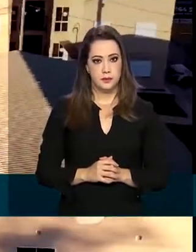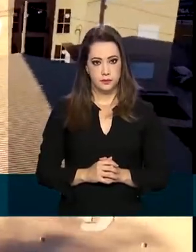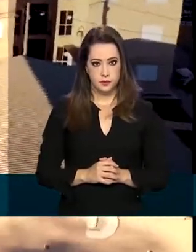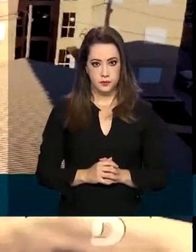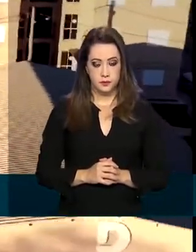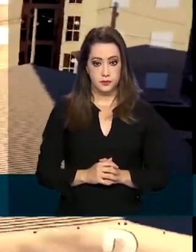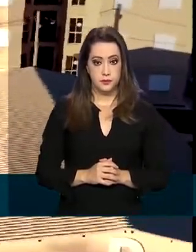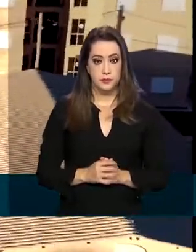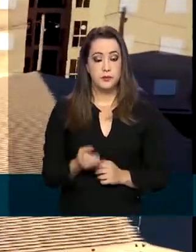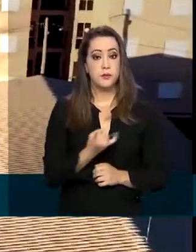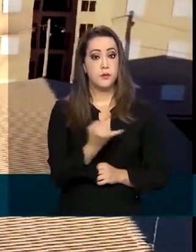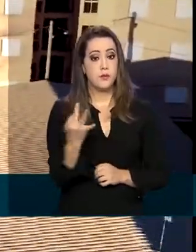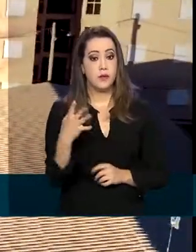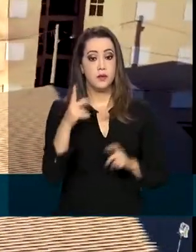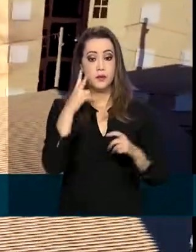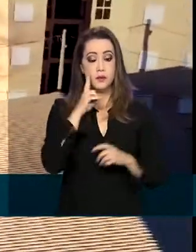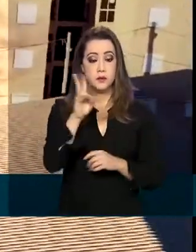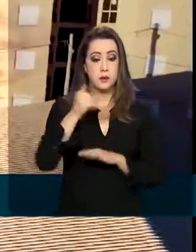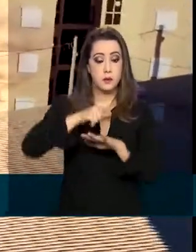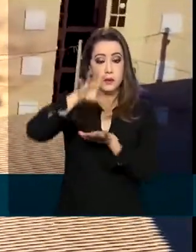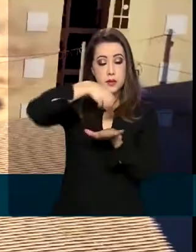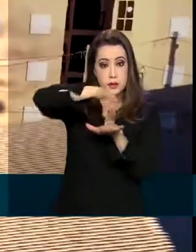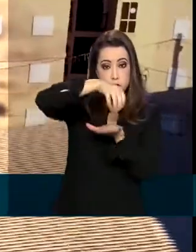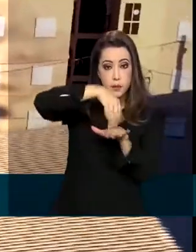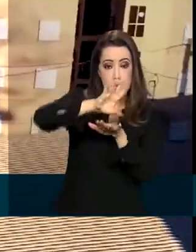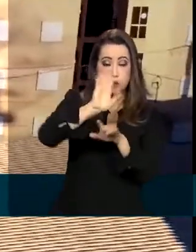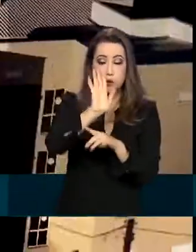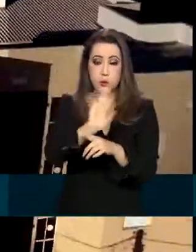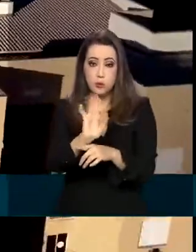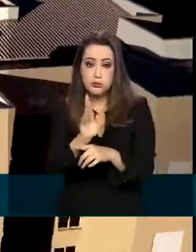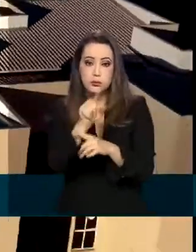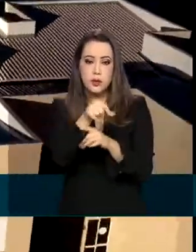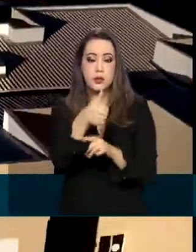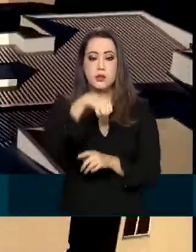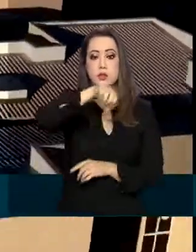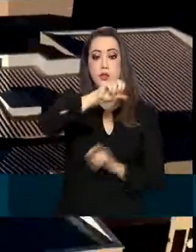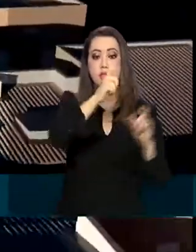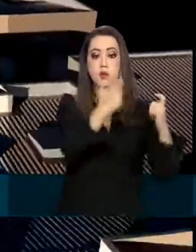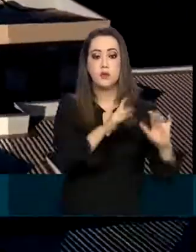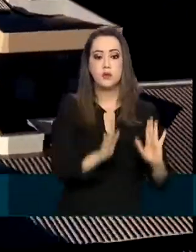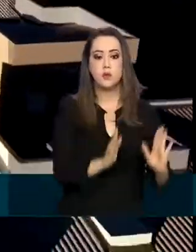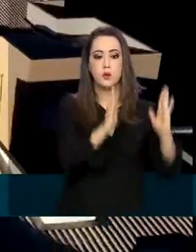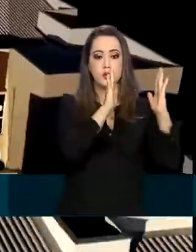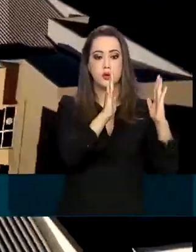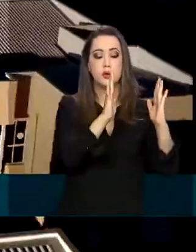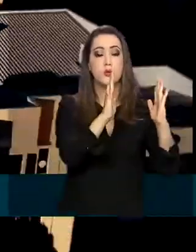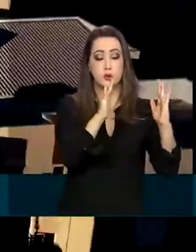trás. Vai. Vai. A gente tem mais imagens, então. São 19 blocos de apartamentos